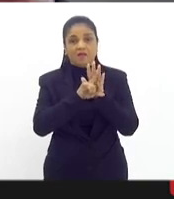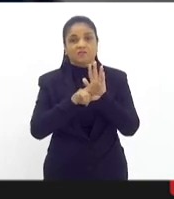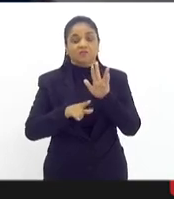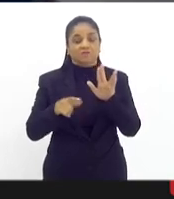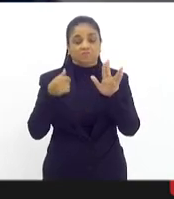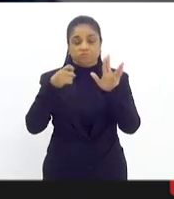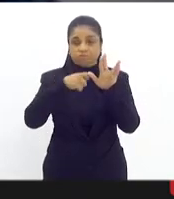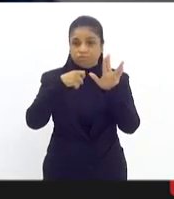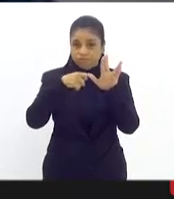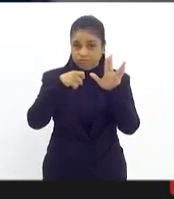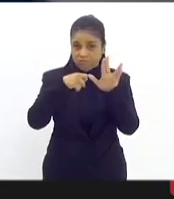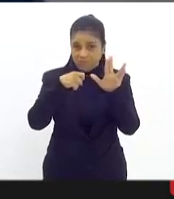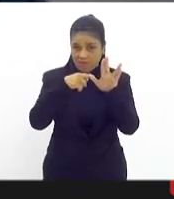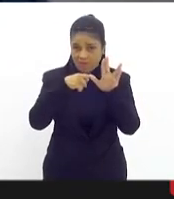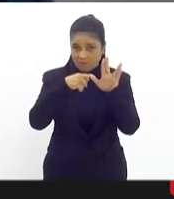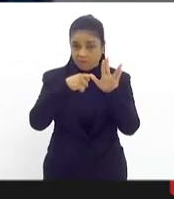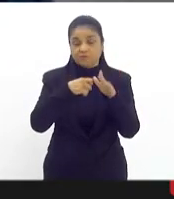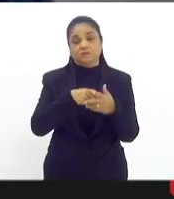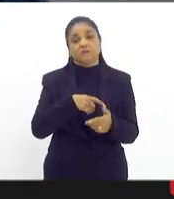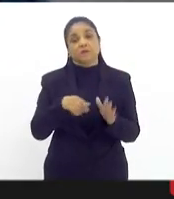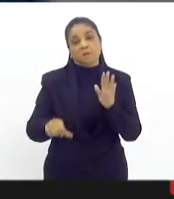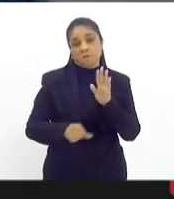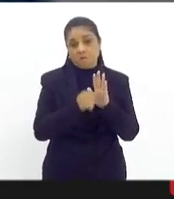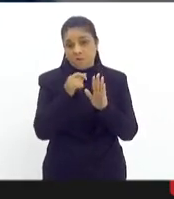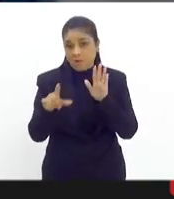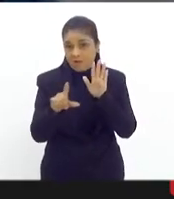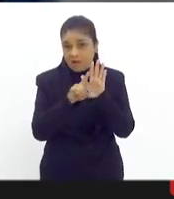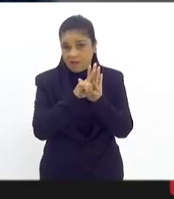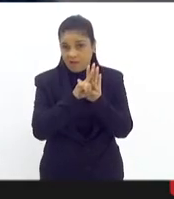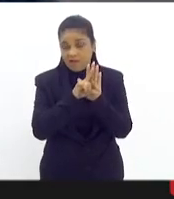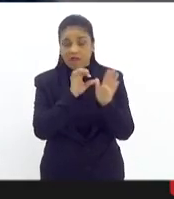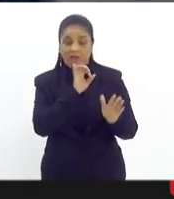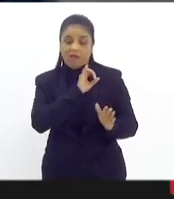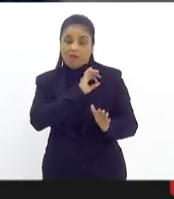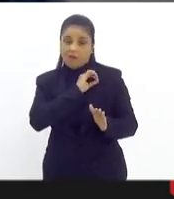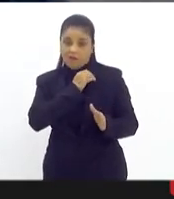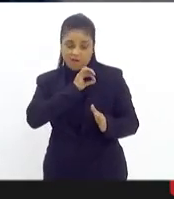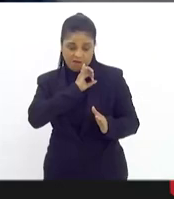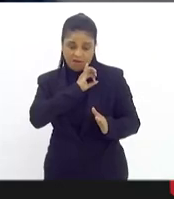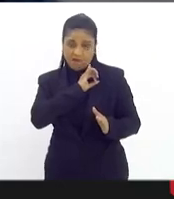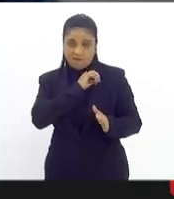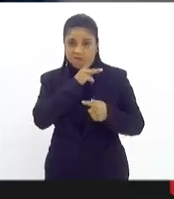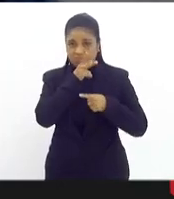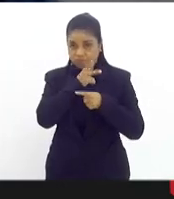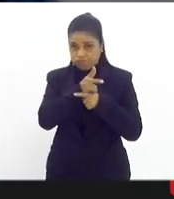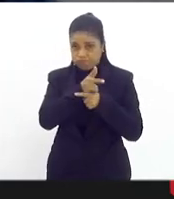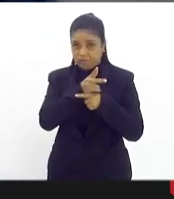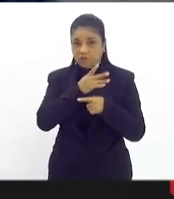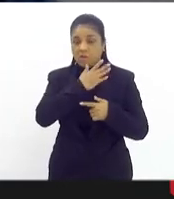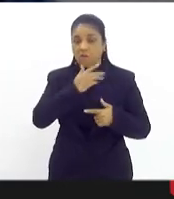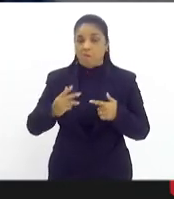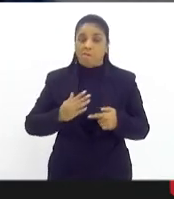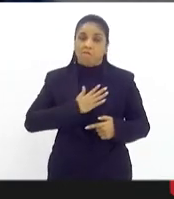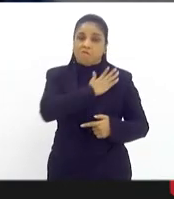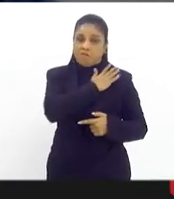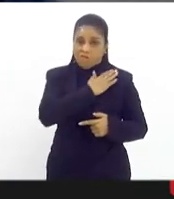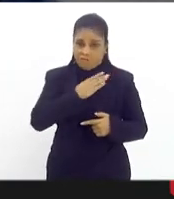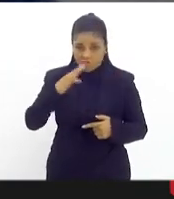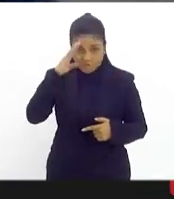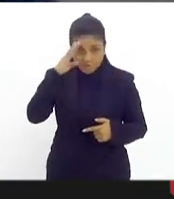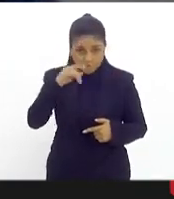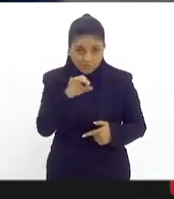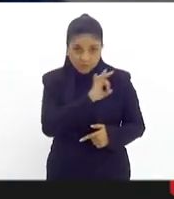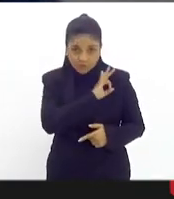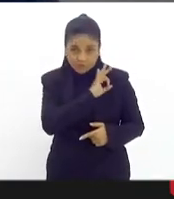a primeira lei de câmera nos uniformes da polícia, né? A primeira lei de escola